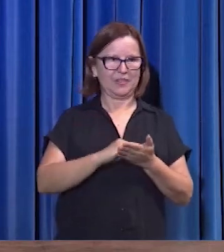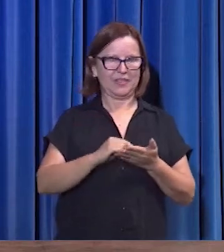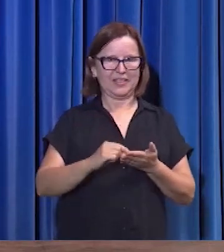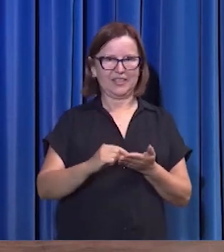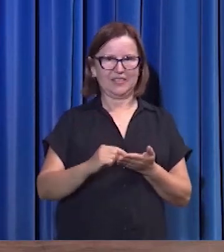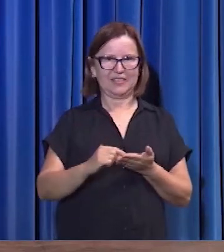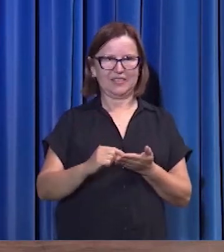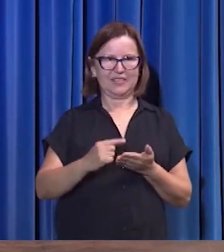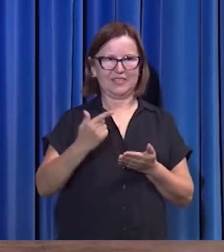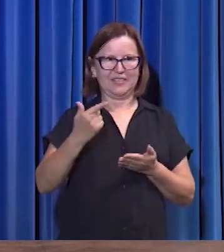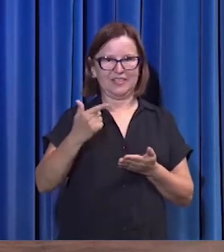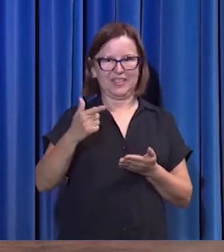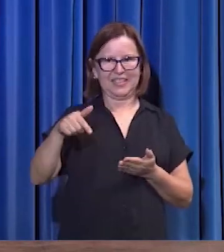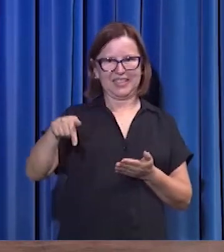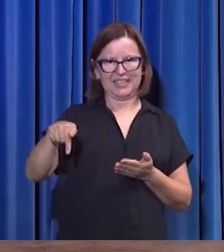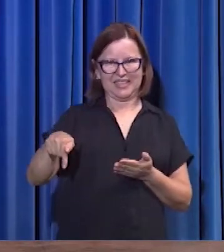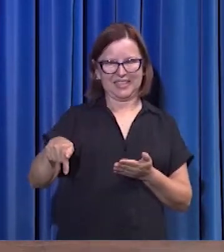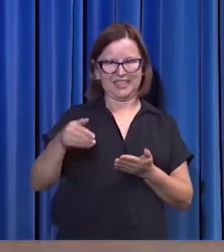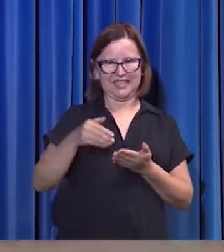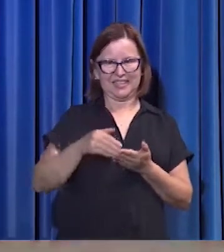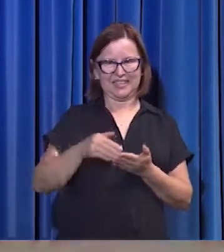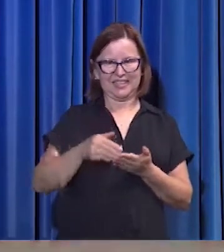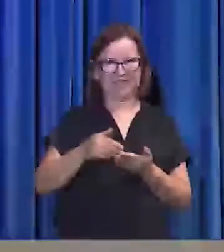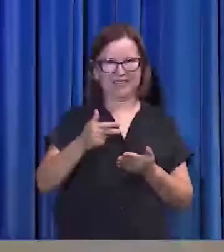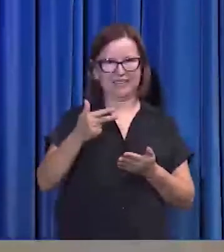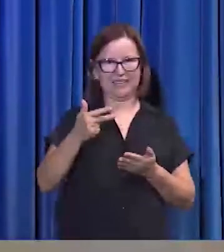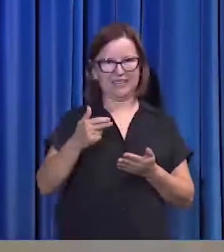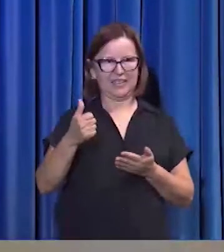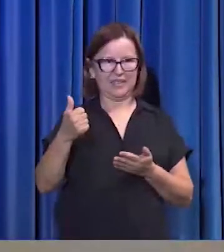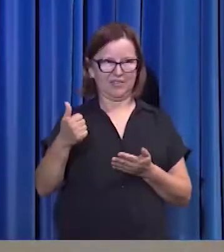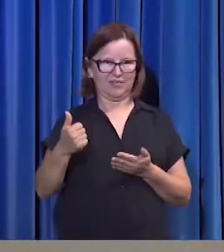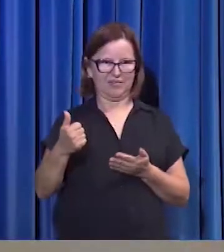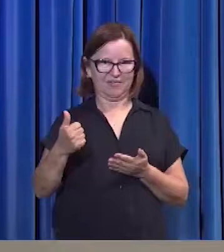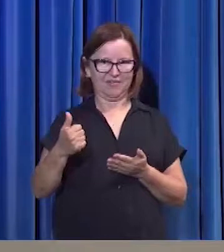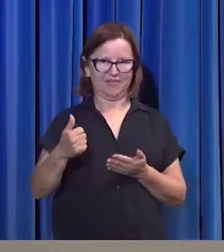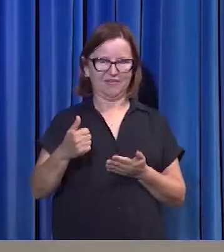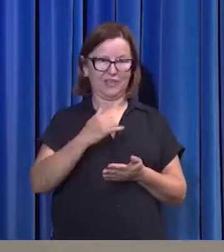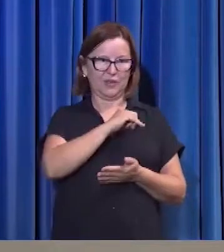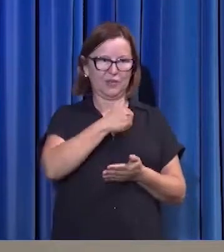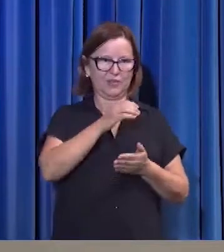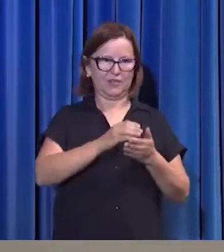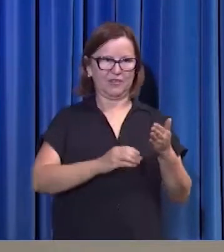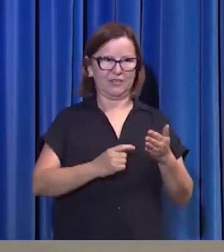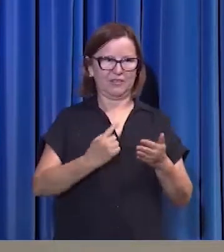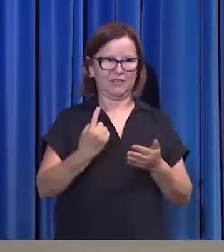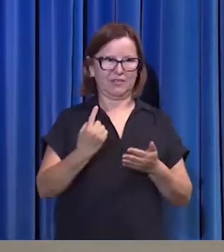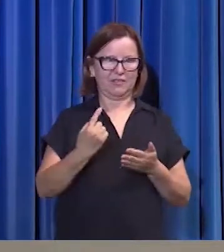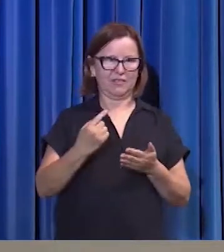versos 27 a 31. João 14,